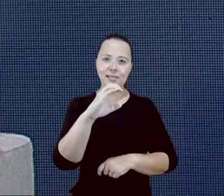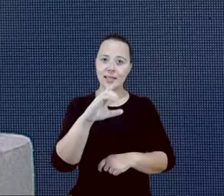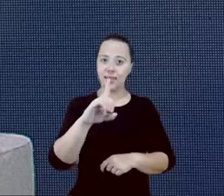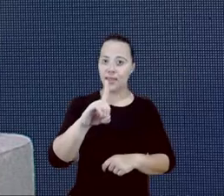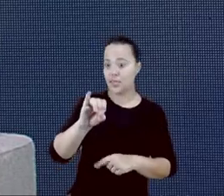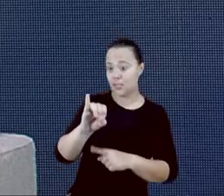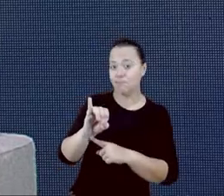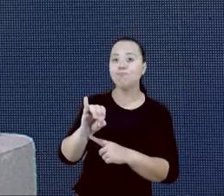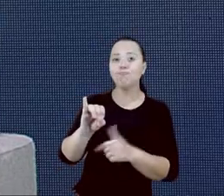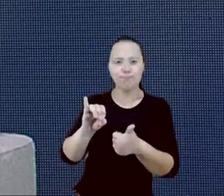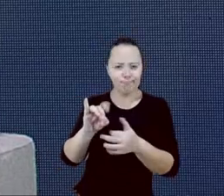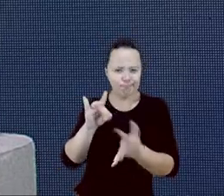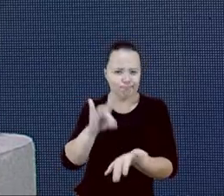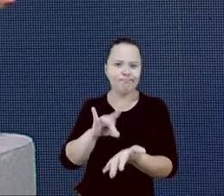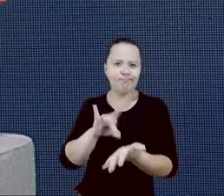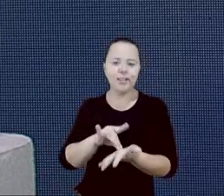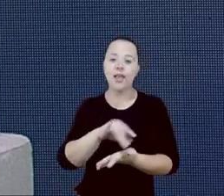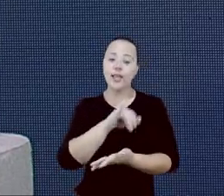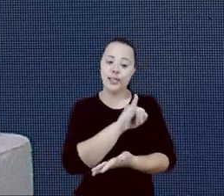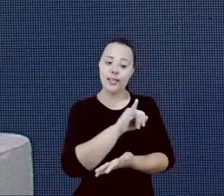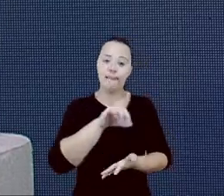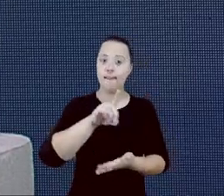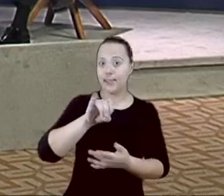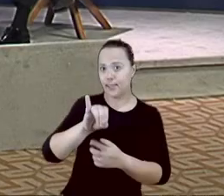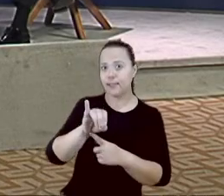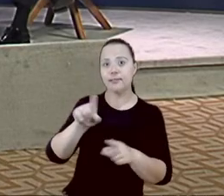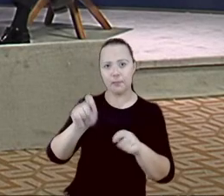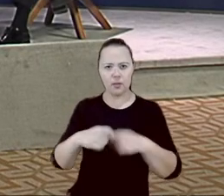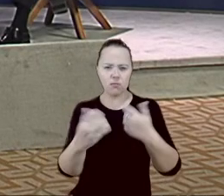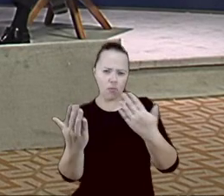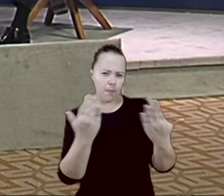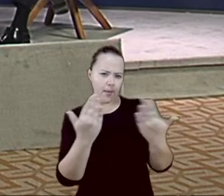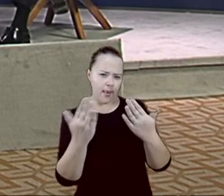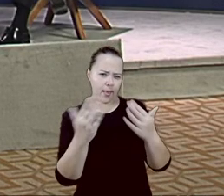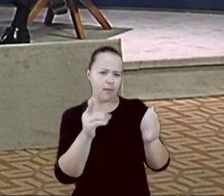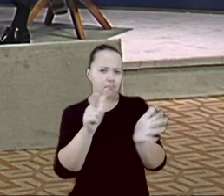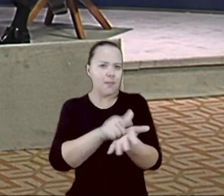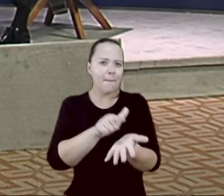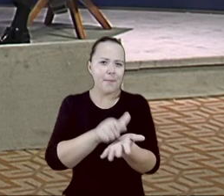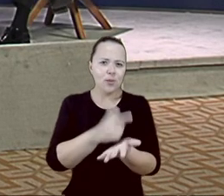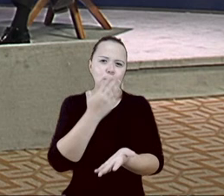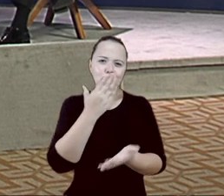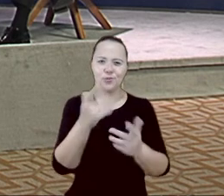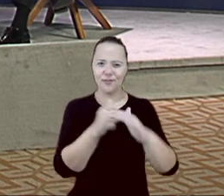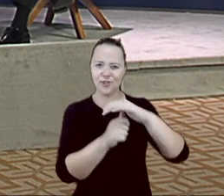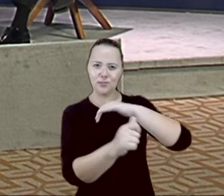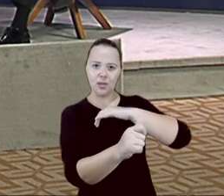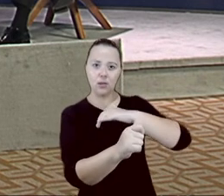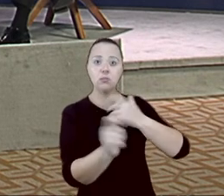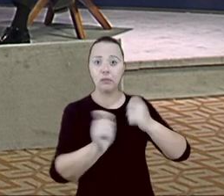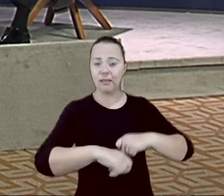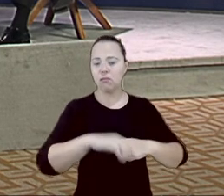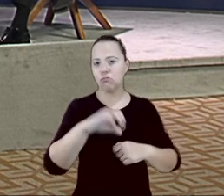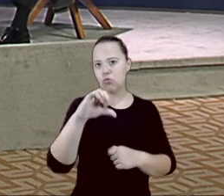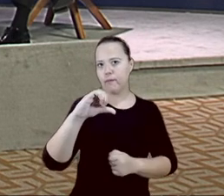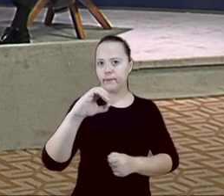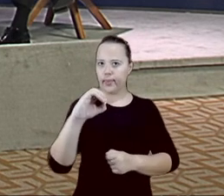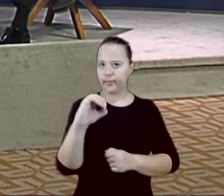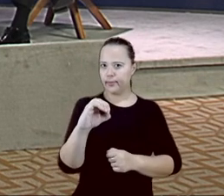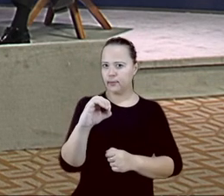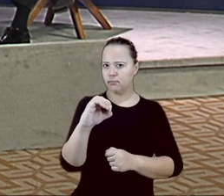gente pega o ida di que é o índice da anbima para papéis em CDI ele já tá quase acidem mais um e 90 para